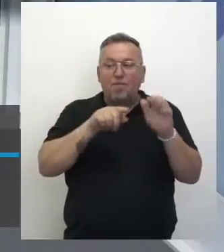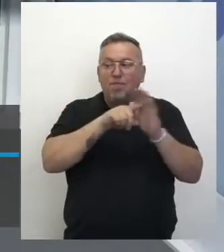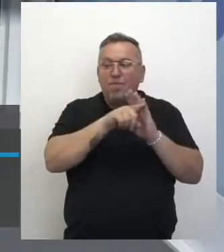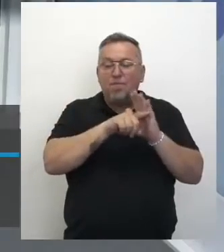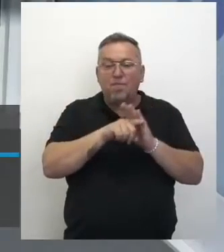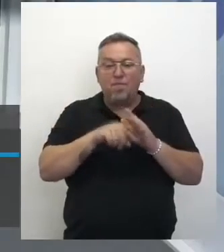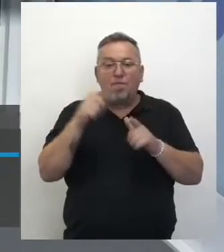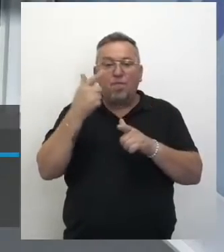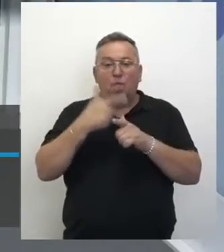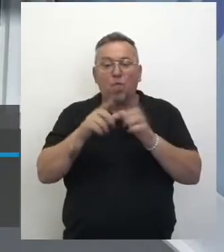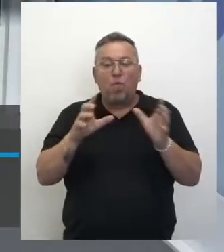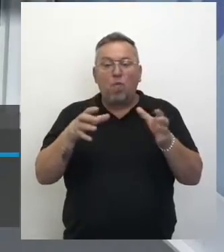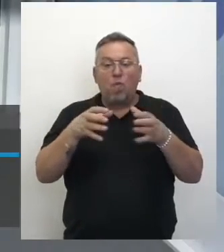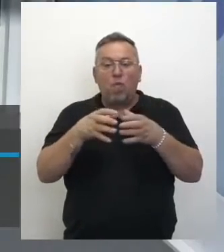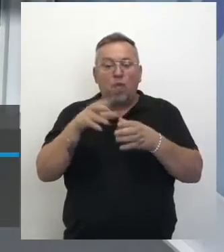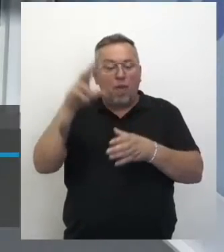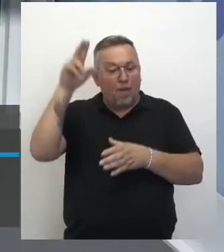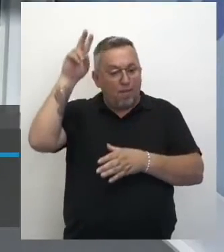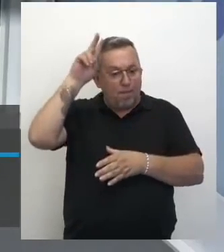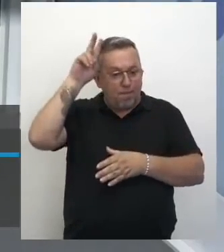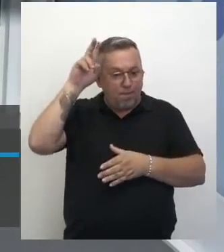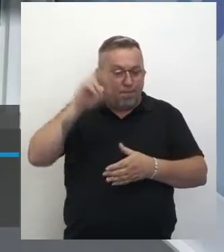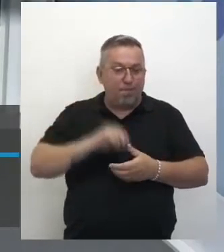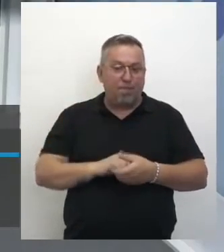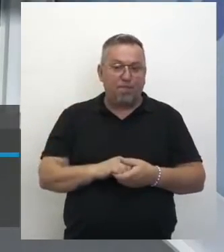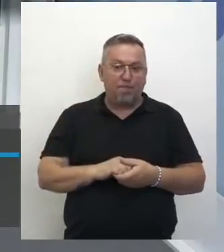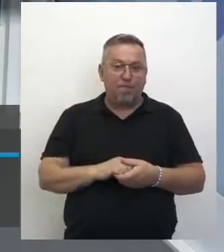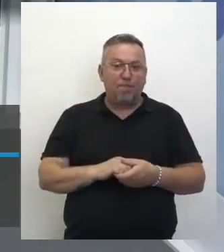sobre essas comunidades indígenas aí no geral, né? Sim, dá